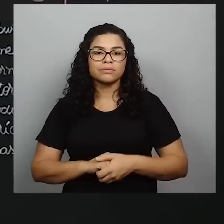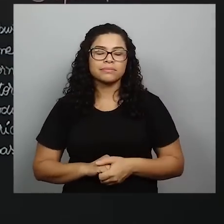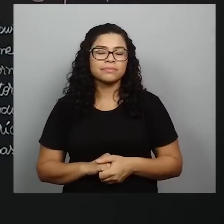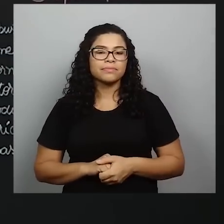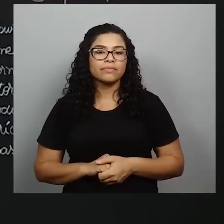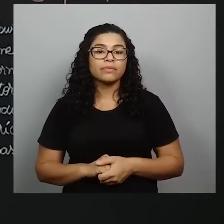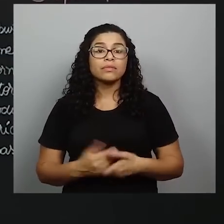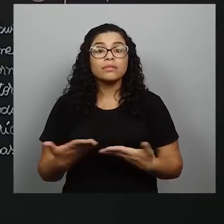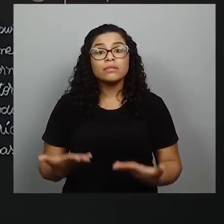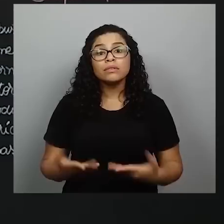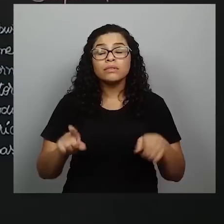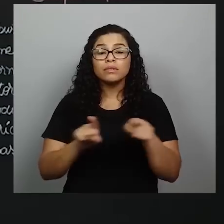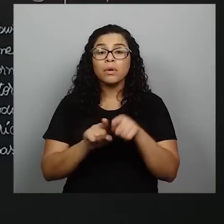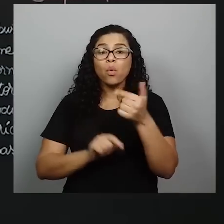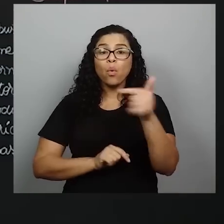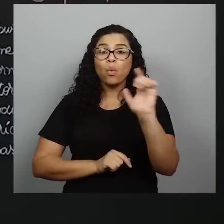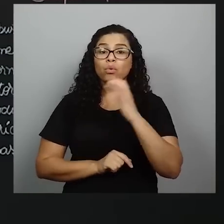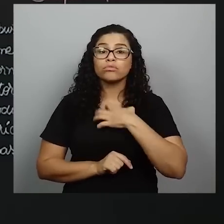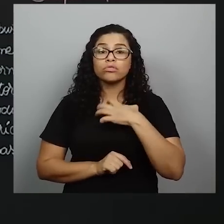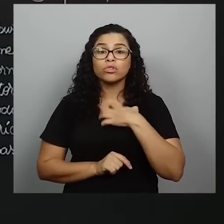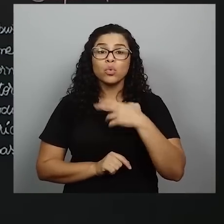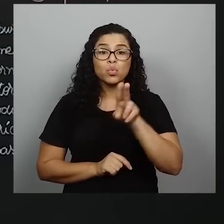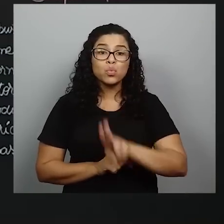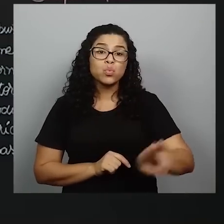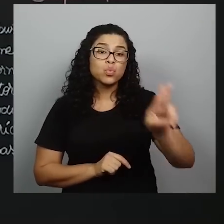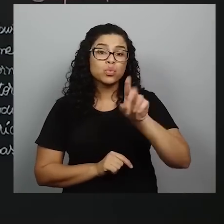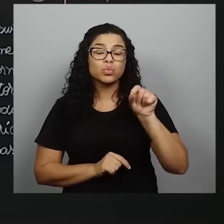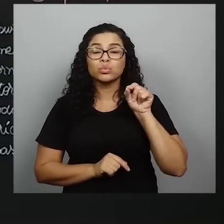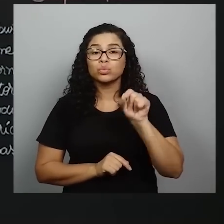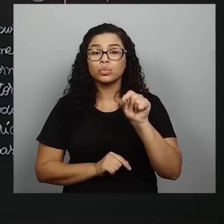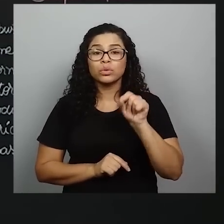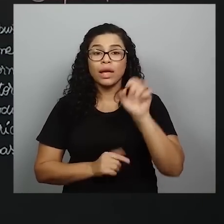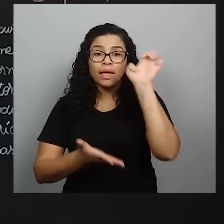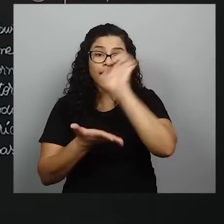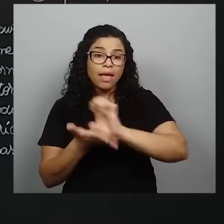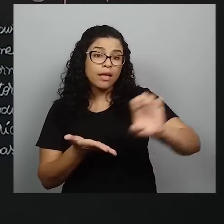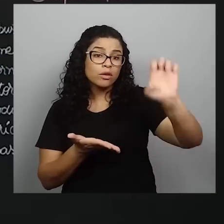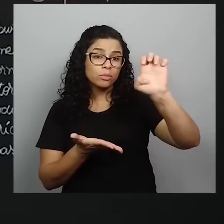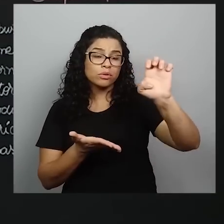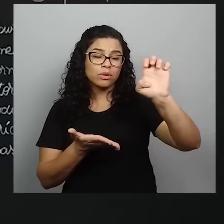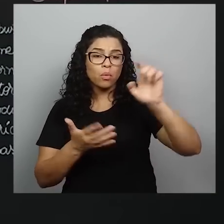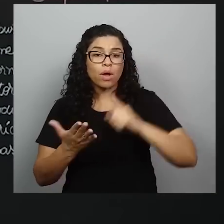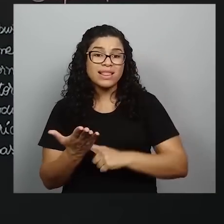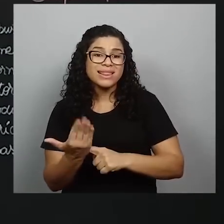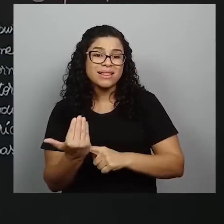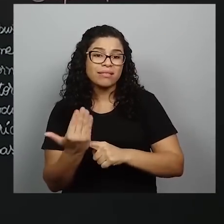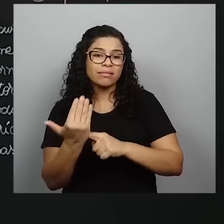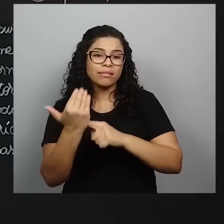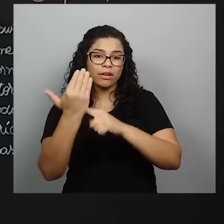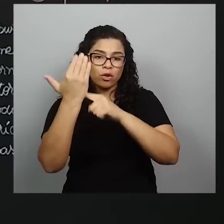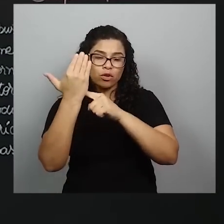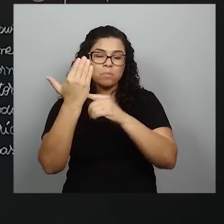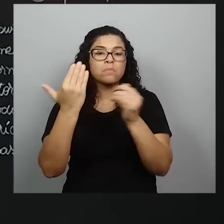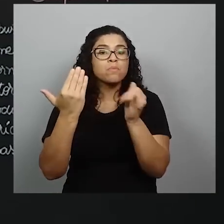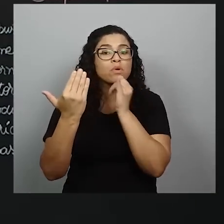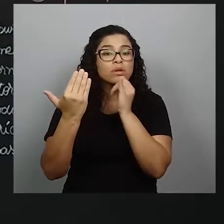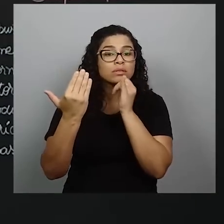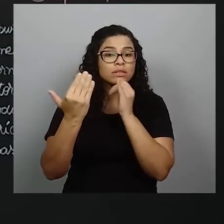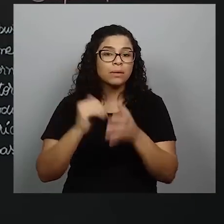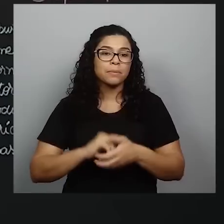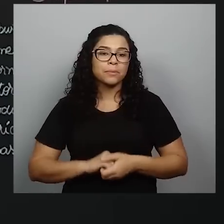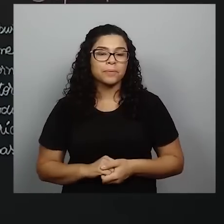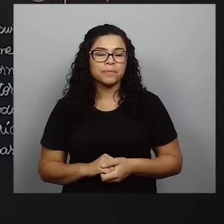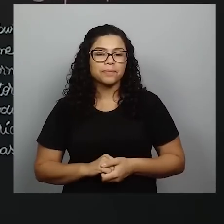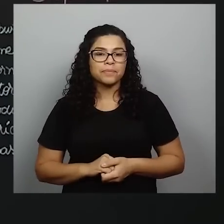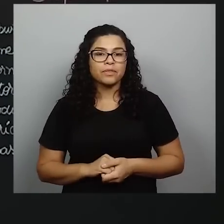situação aqui, gente, é que também temos aí a utilização da exportação de tecnologia. Exportamos, por exemplo,